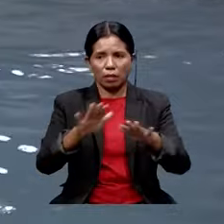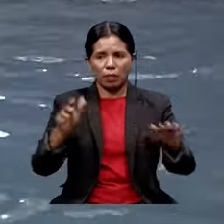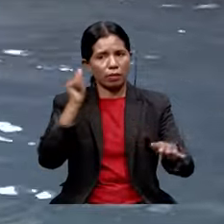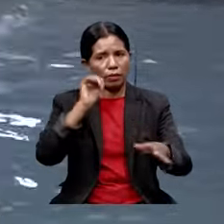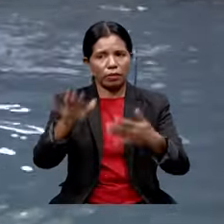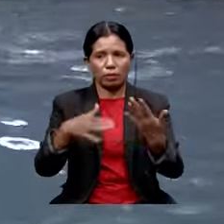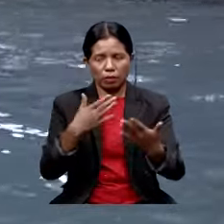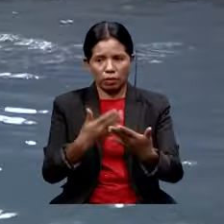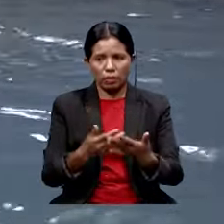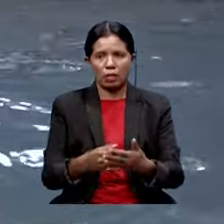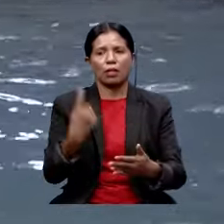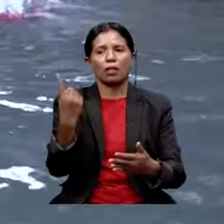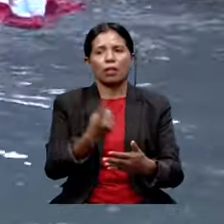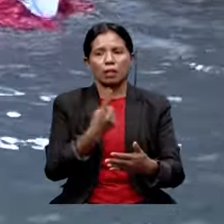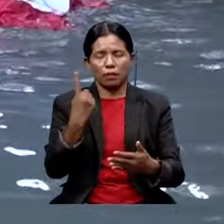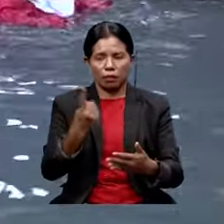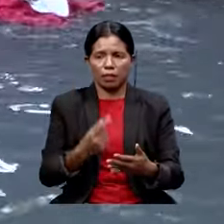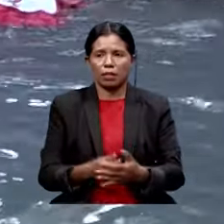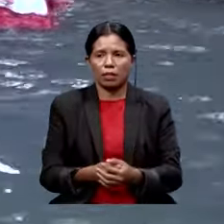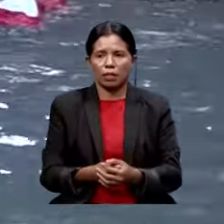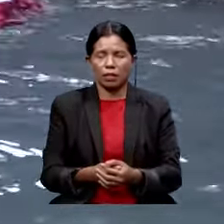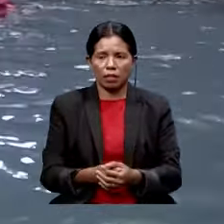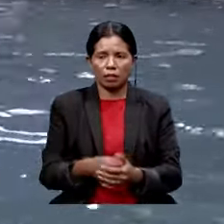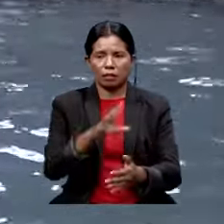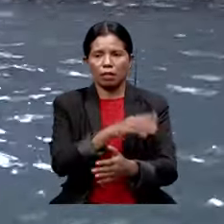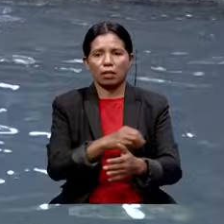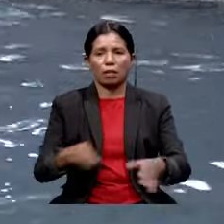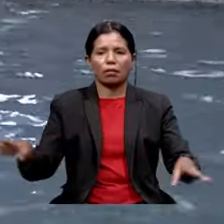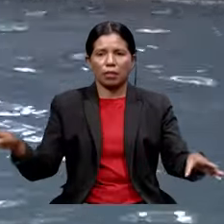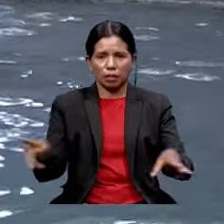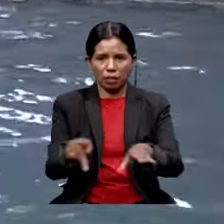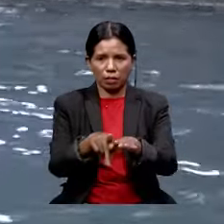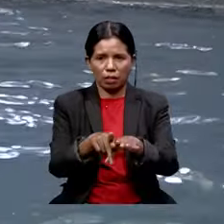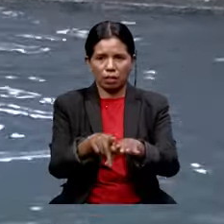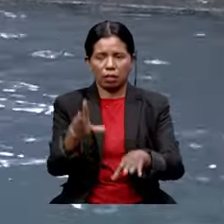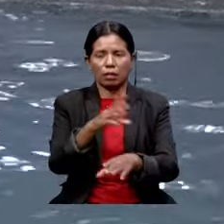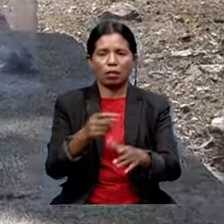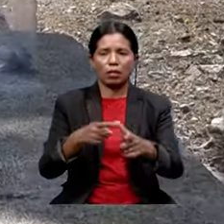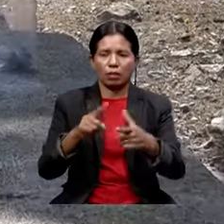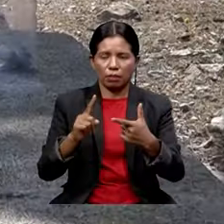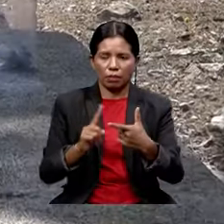atu na fatin hakbitan participa no mos